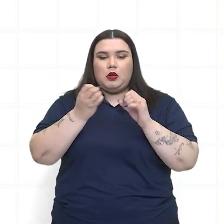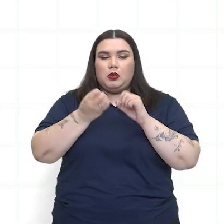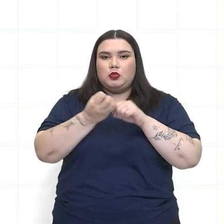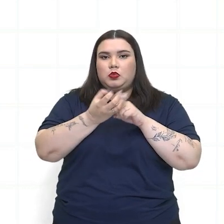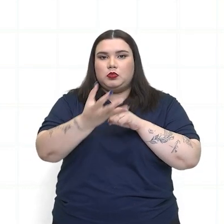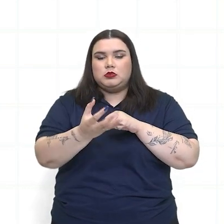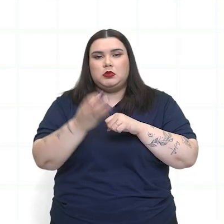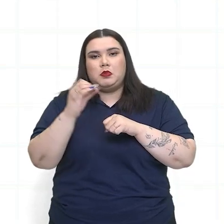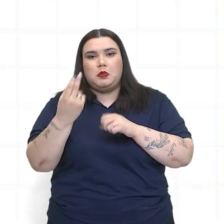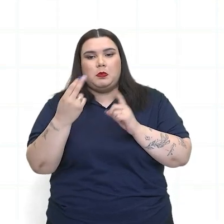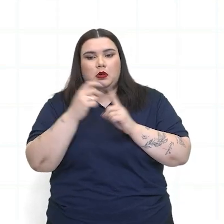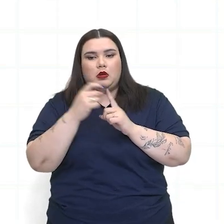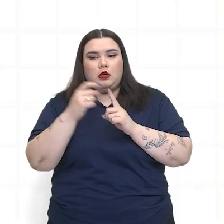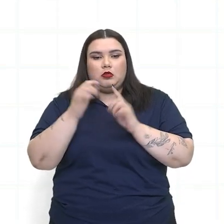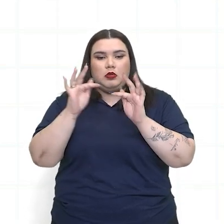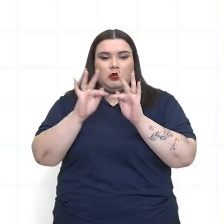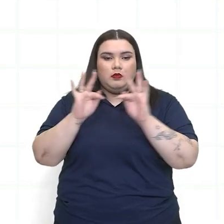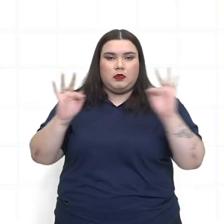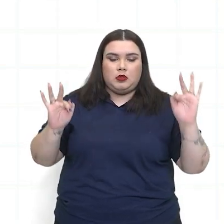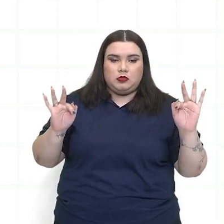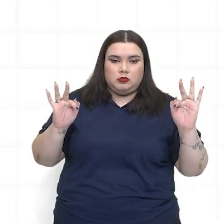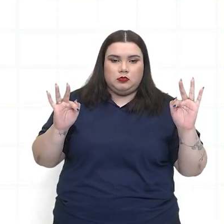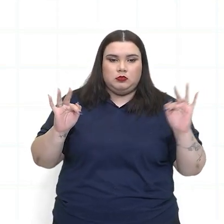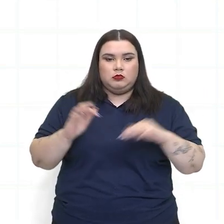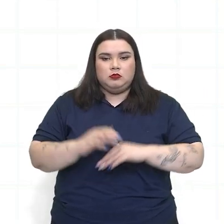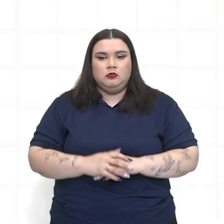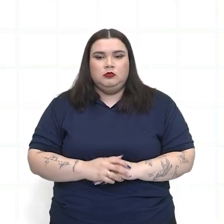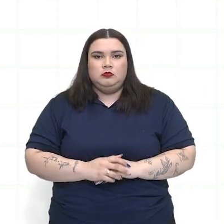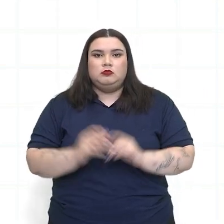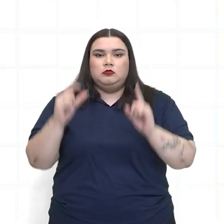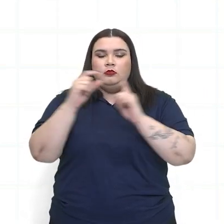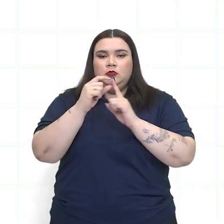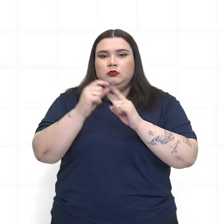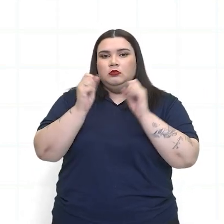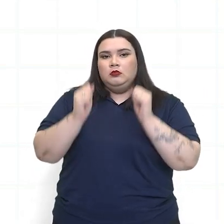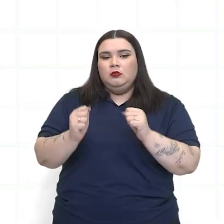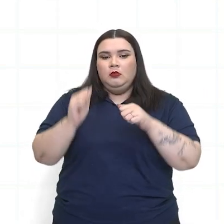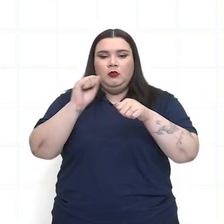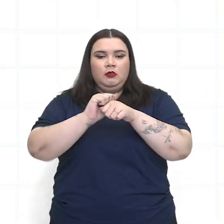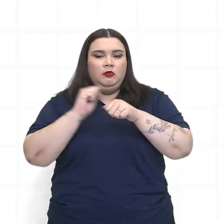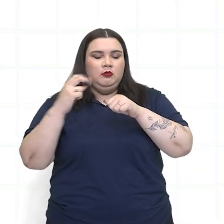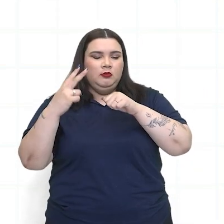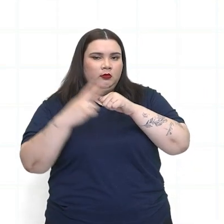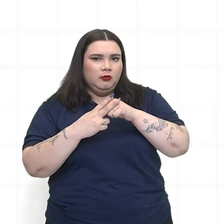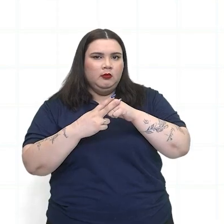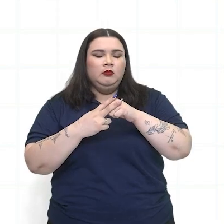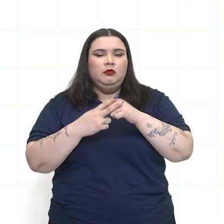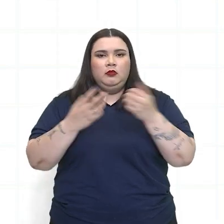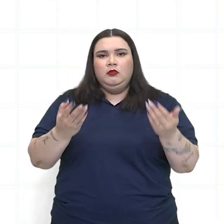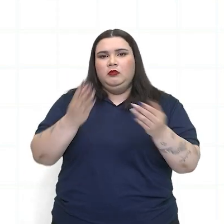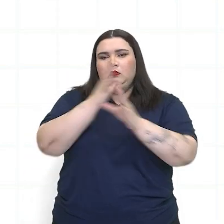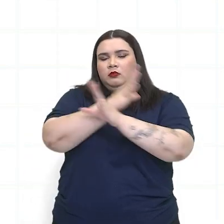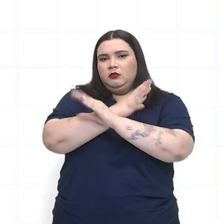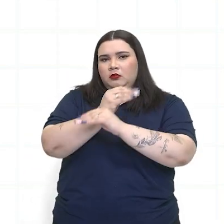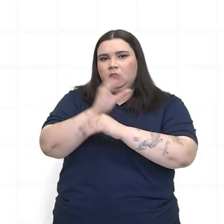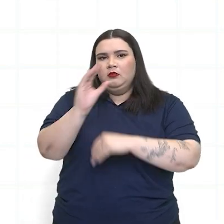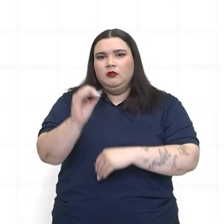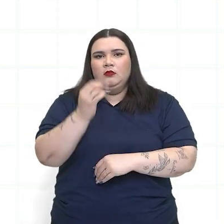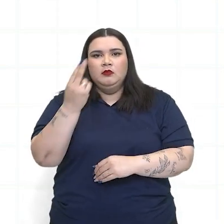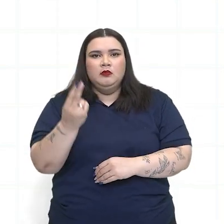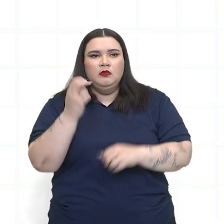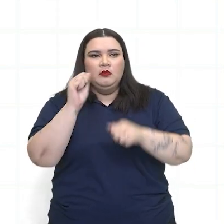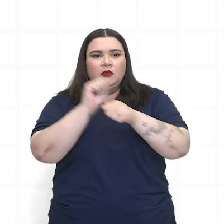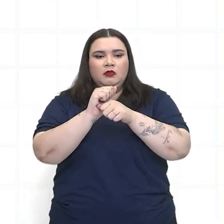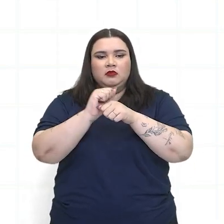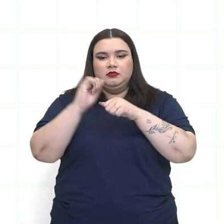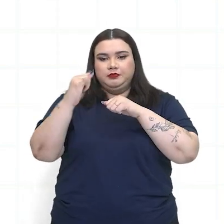locução na frase, certo? No enunciado. Então, essa palavra pode ser um advérbio, uma conjunção ou